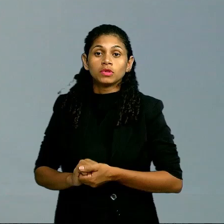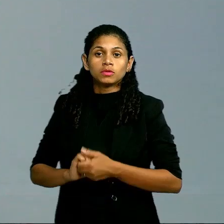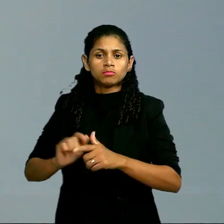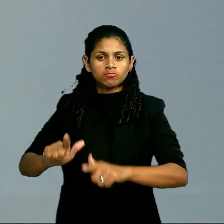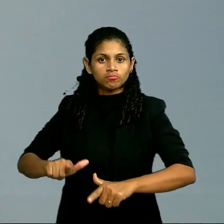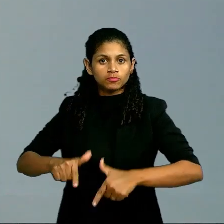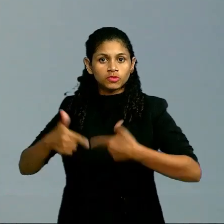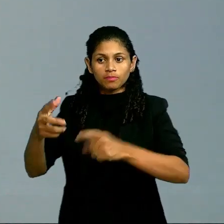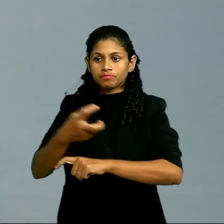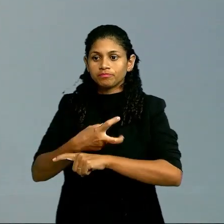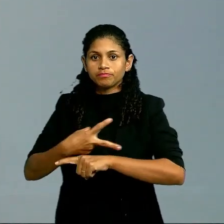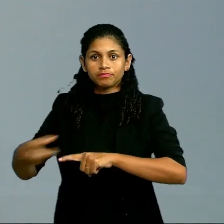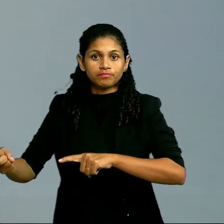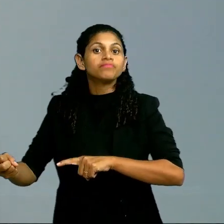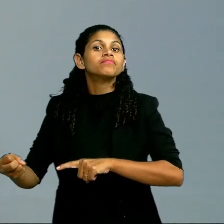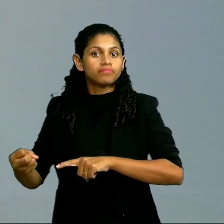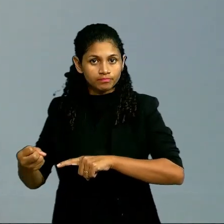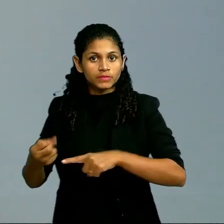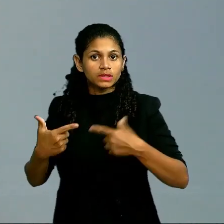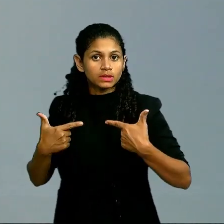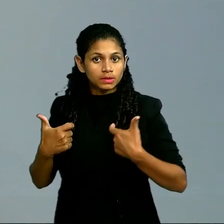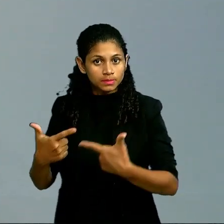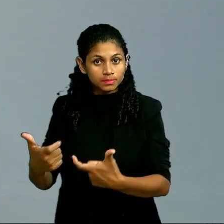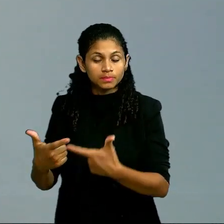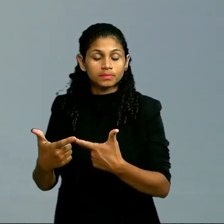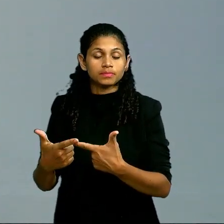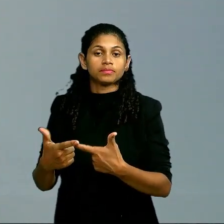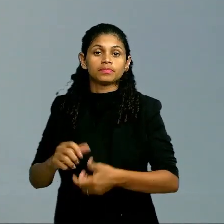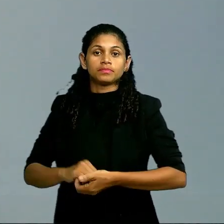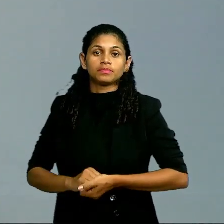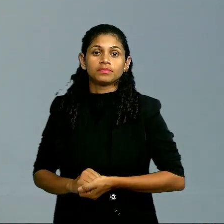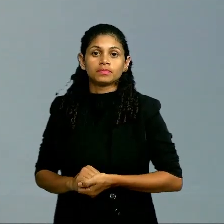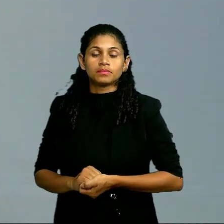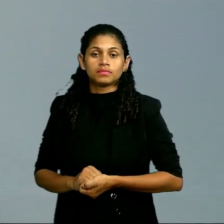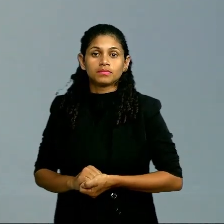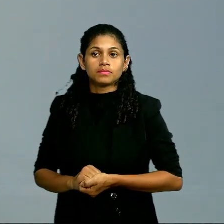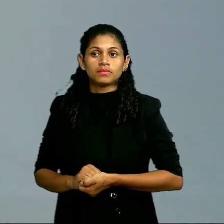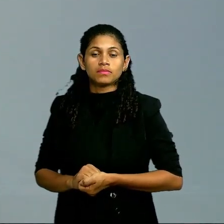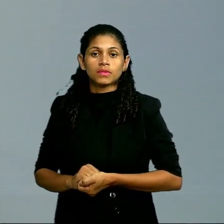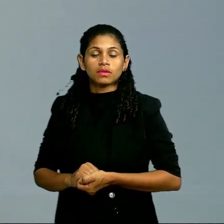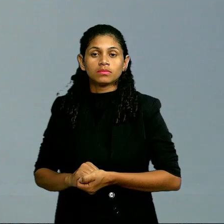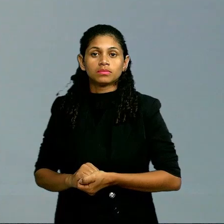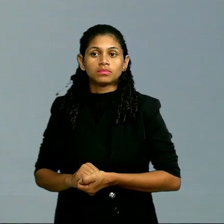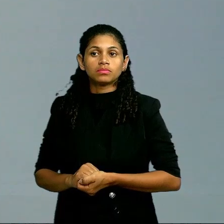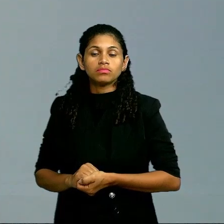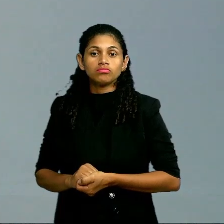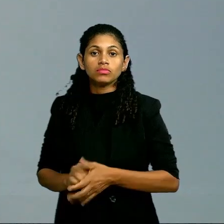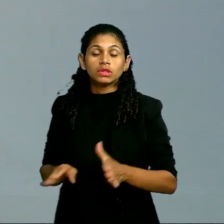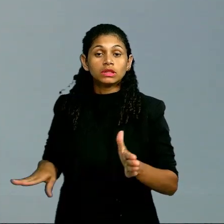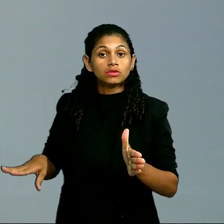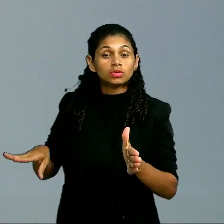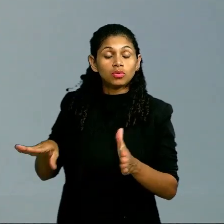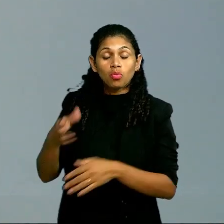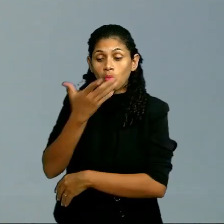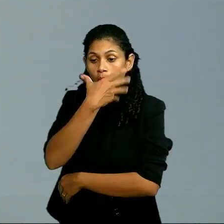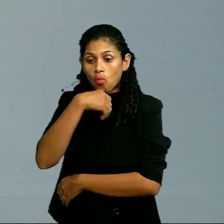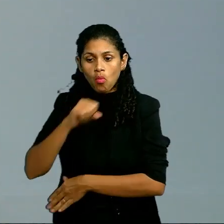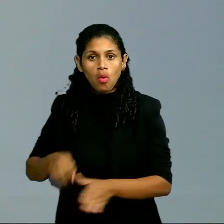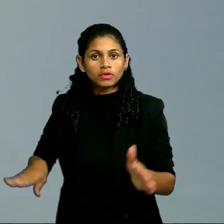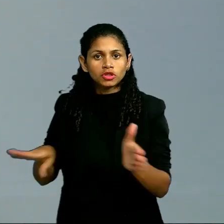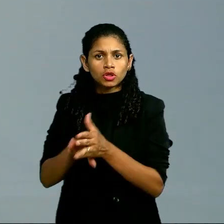vencer, digamos assim, essa corrida, né? Tanto é que ela levou à chegada do homem à Lua, né? Com os